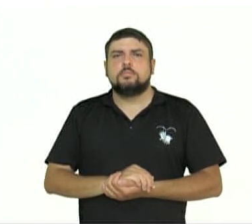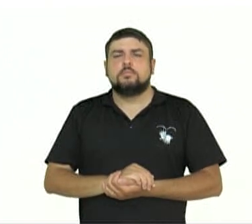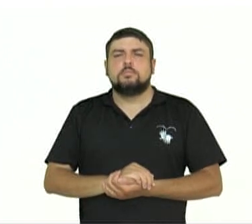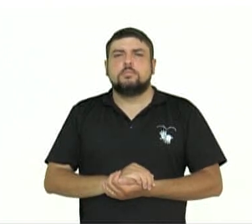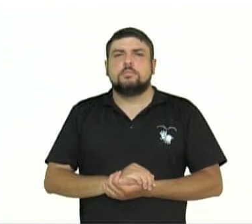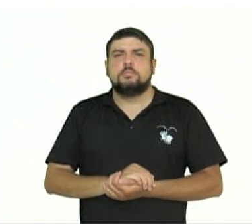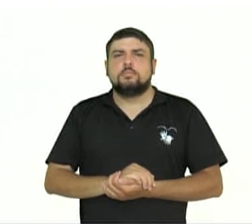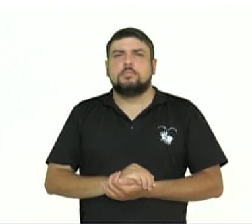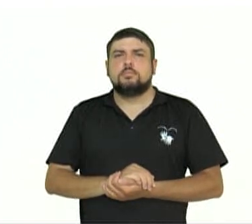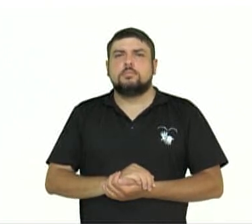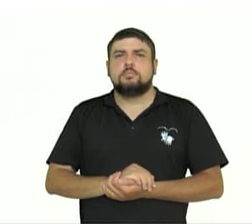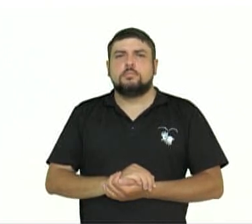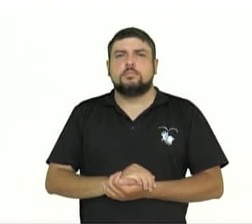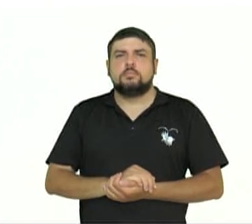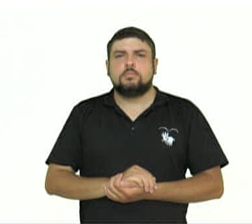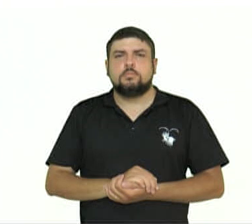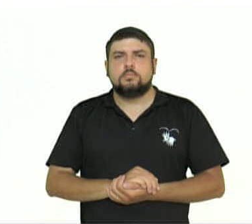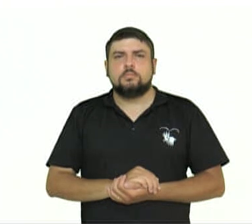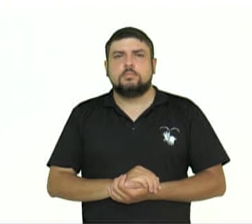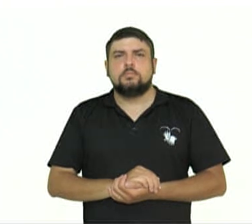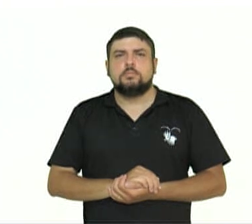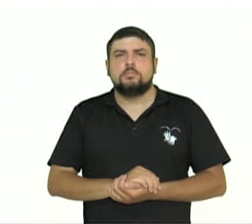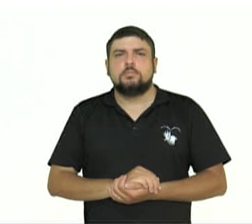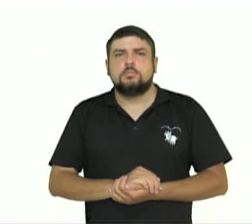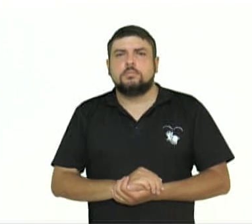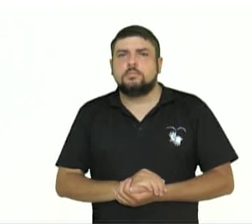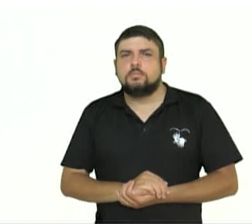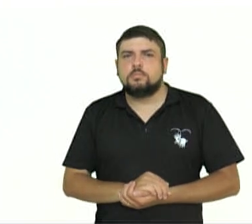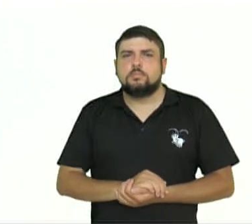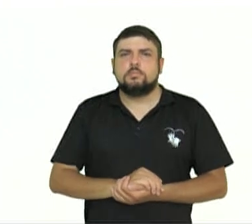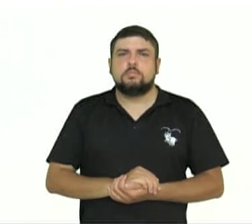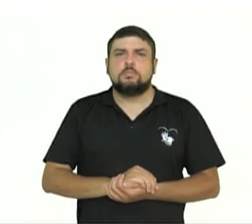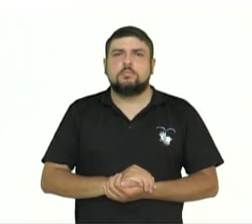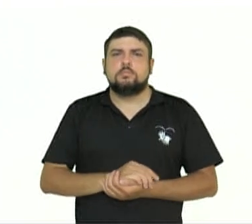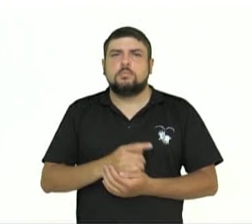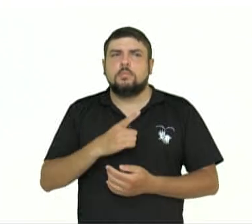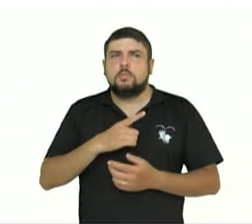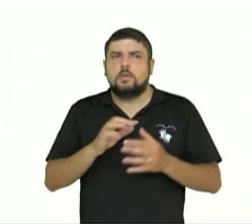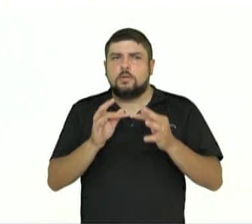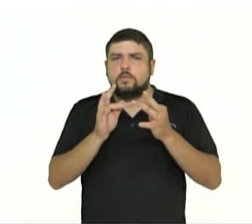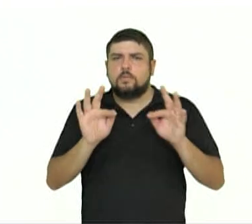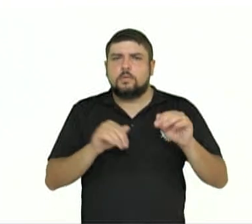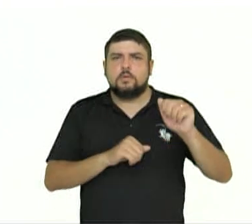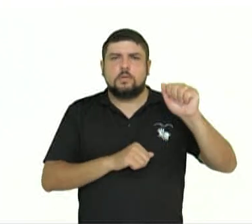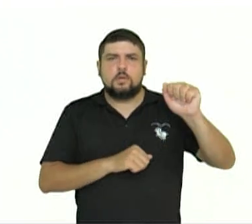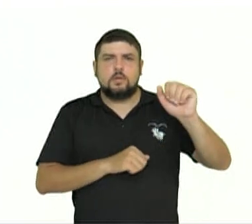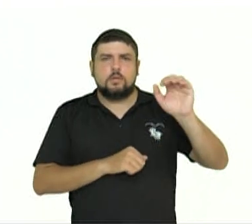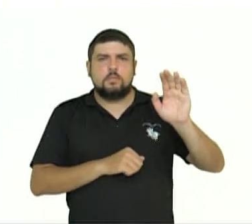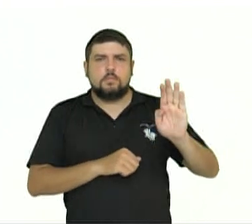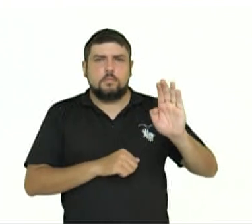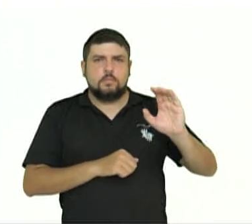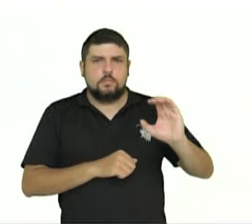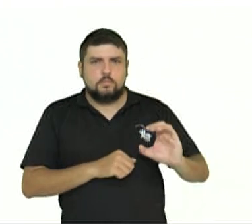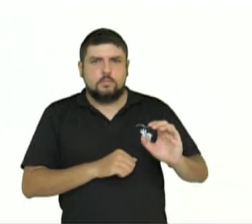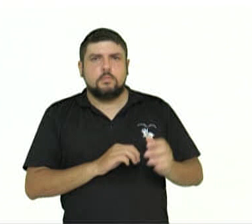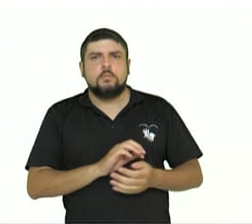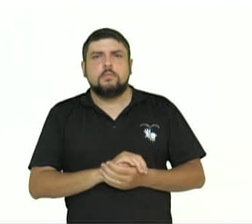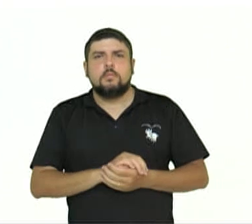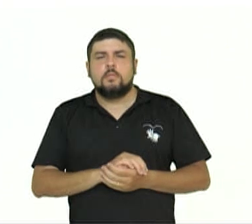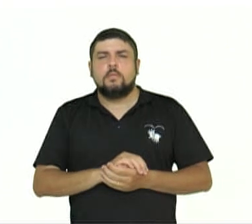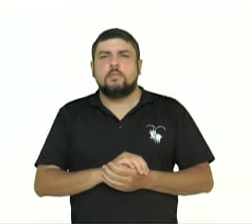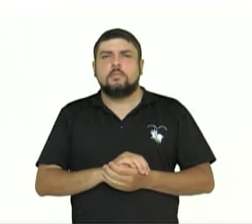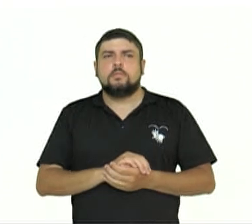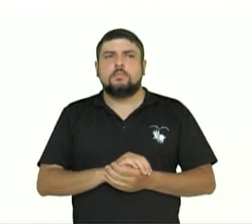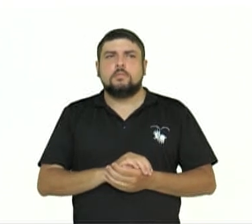de las frases que siguen. Então, nós temos aí frase A, B e C, bien? E